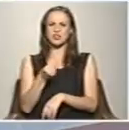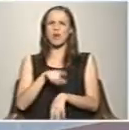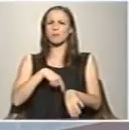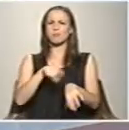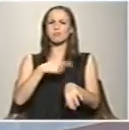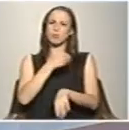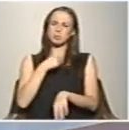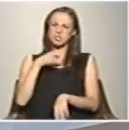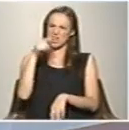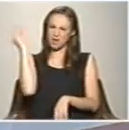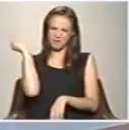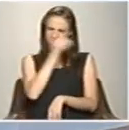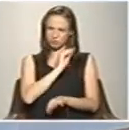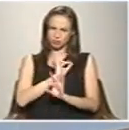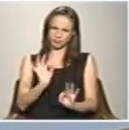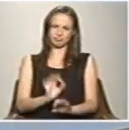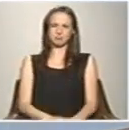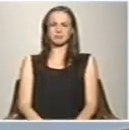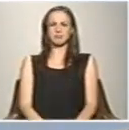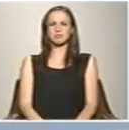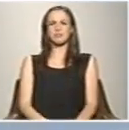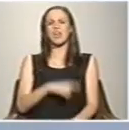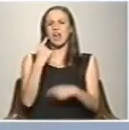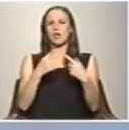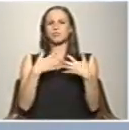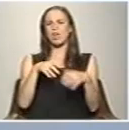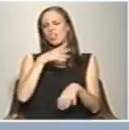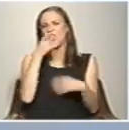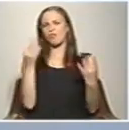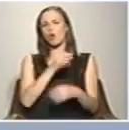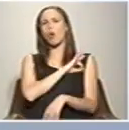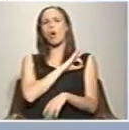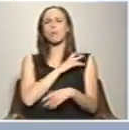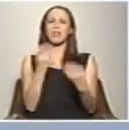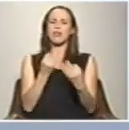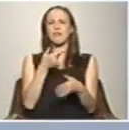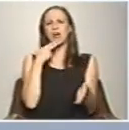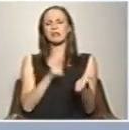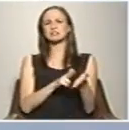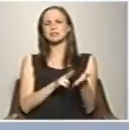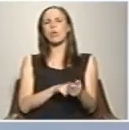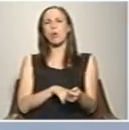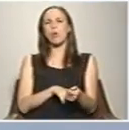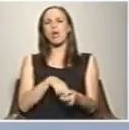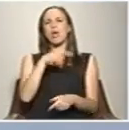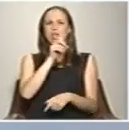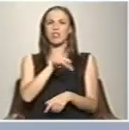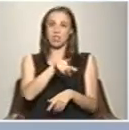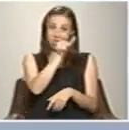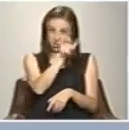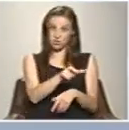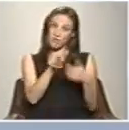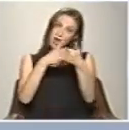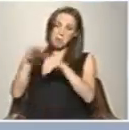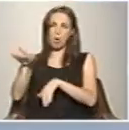É errático. E alguém lhe respondeu do sindicato. O homem tem razão e ele devia ser de vários exemplos, devia ser ele a deixar o trabalhito dele e ir